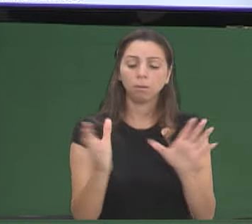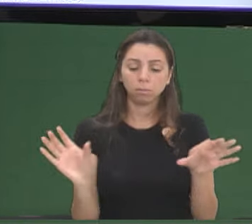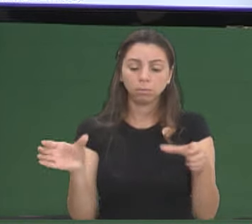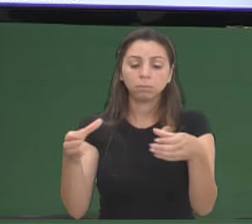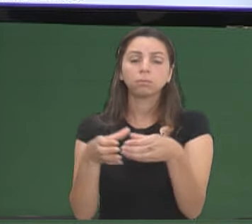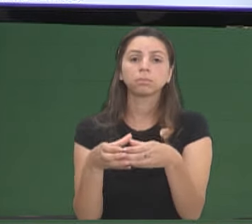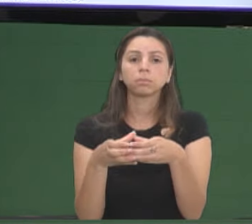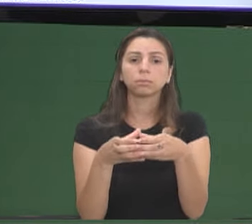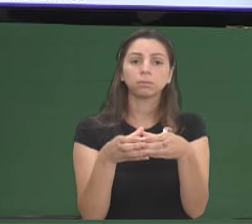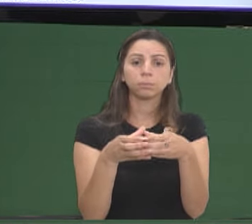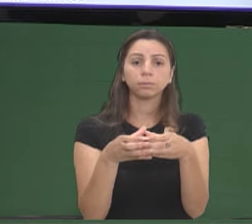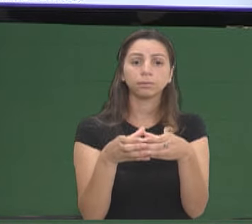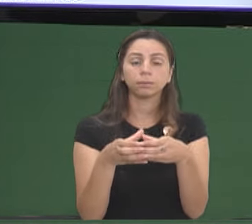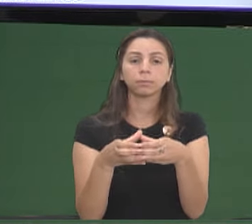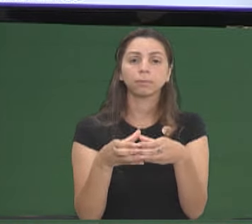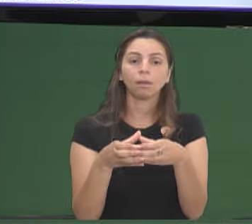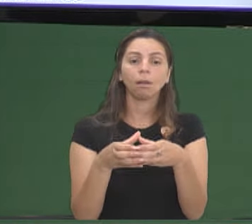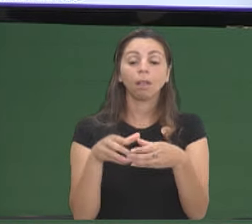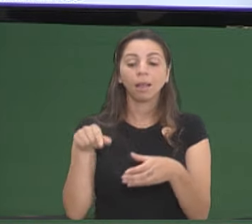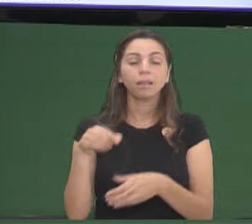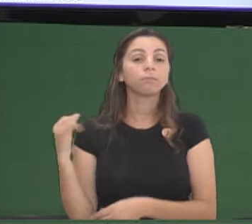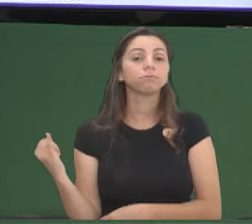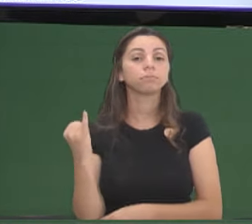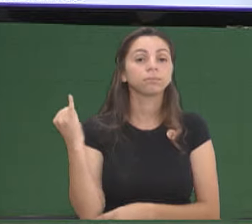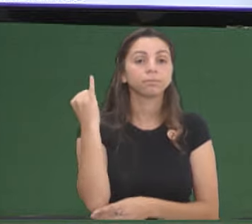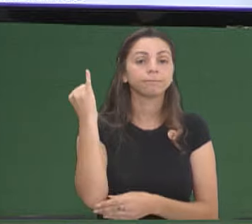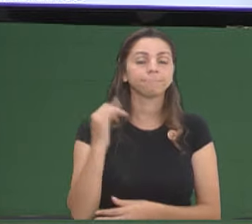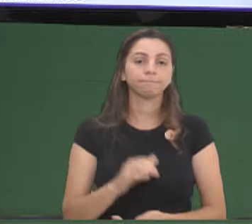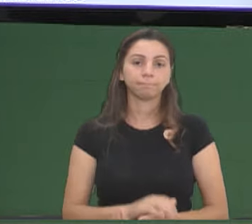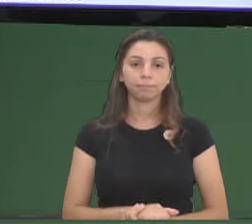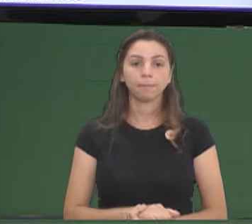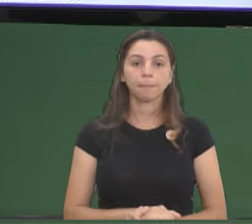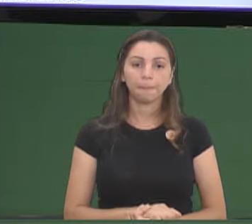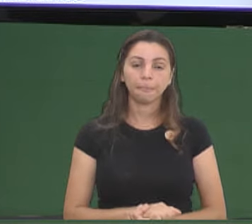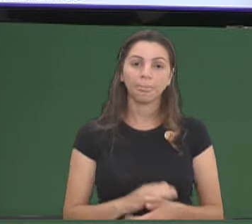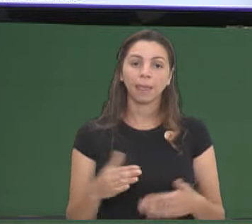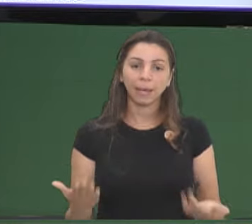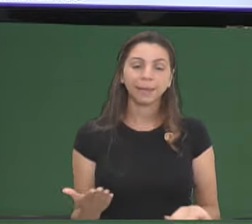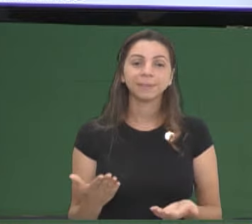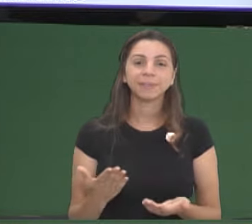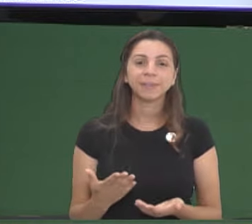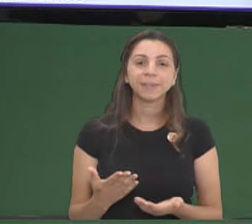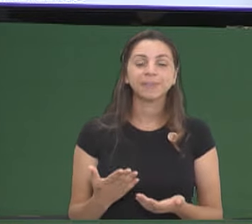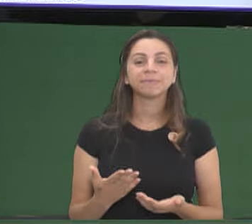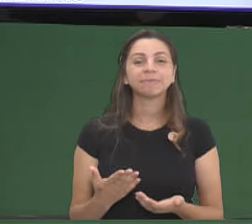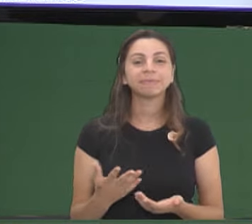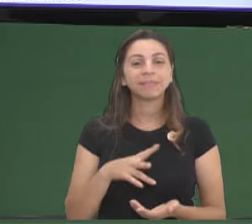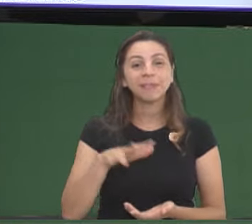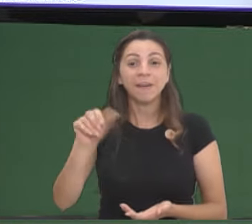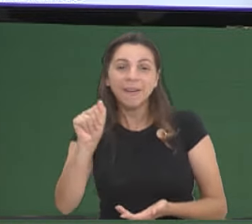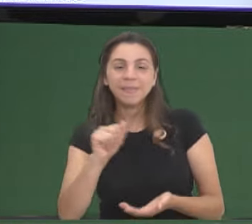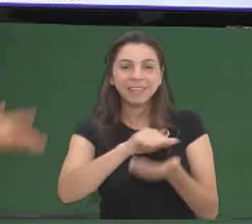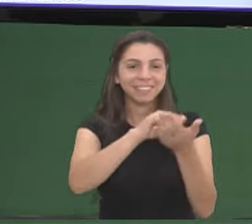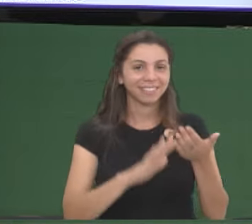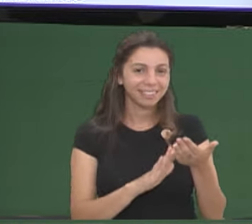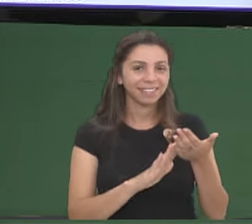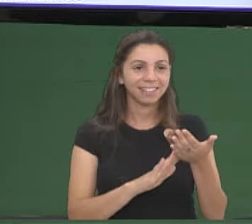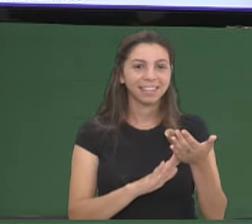né? E isso também é muito bacana. Vamos então para a atividade, gente. Essa atividade é